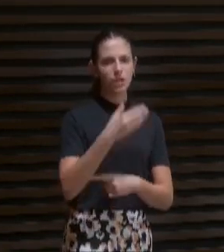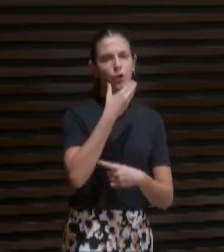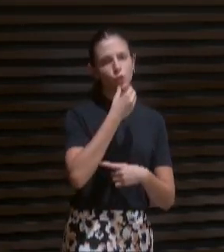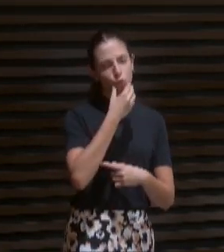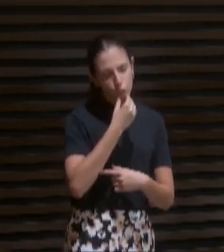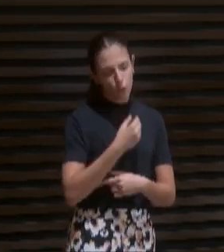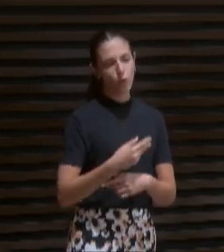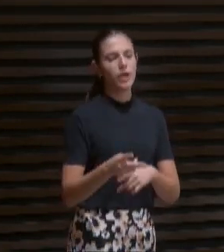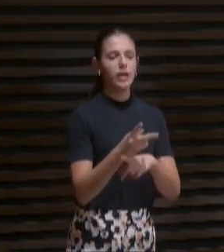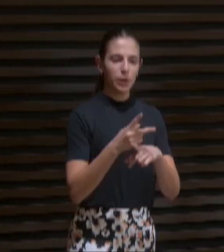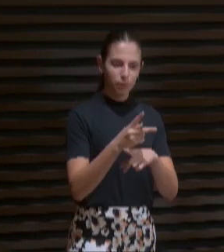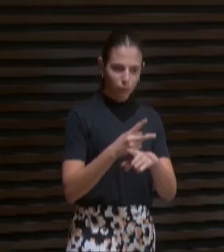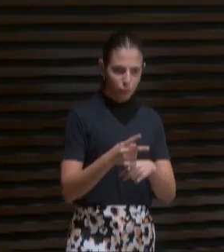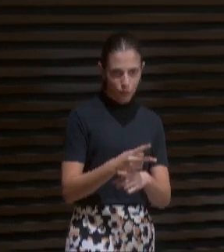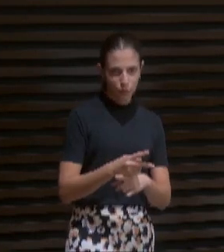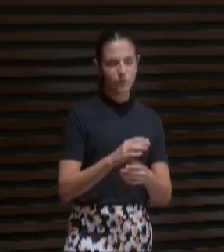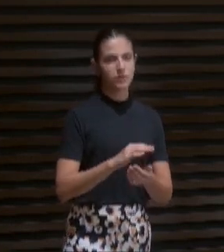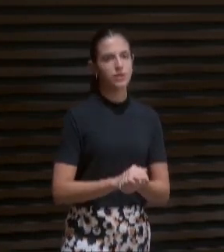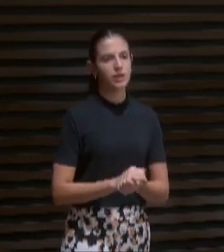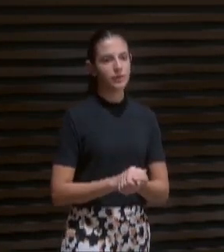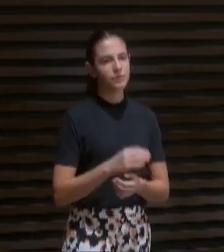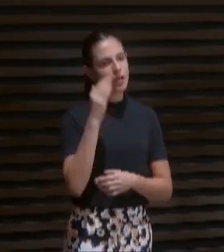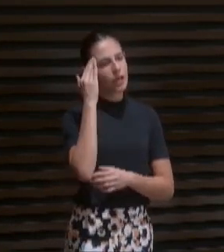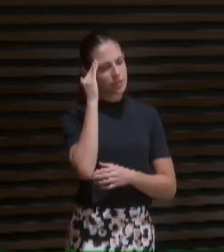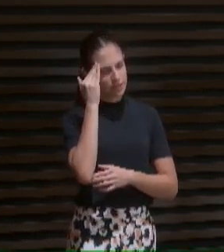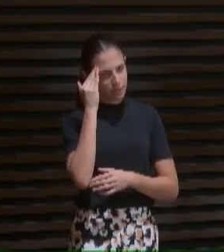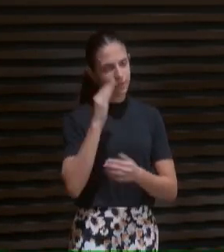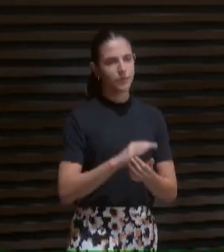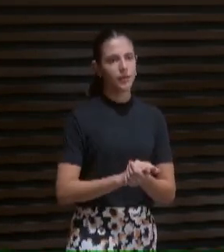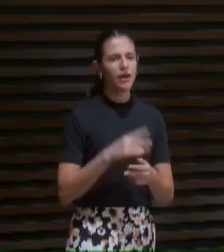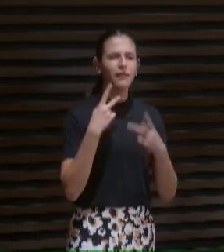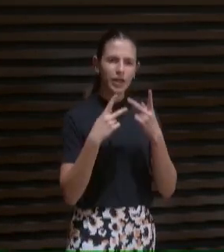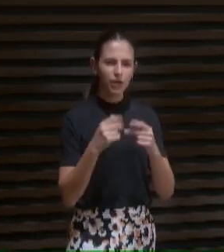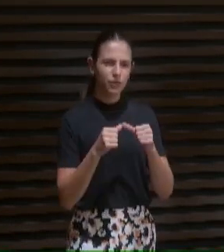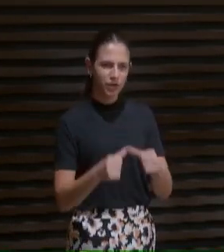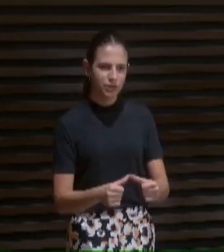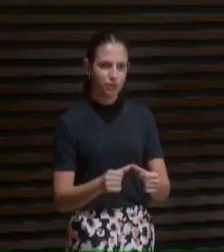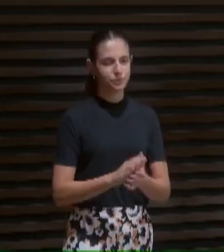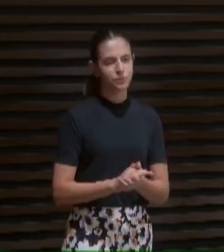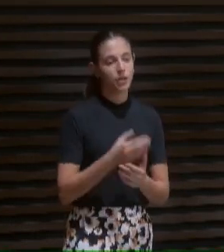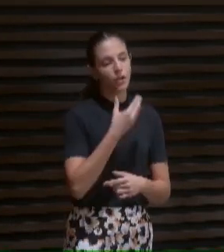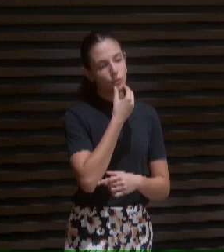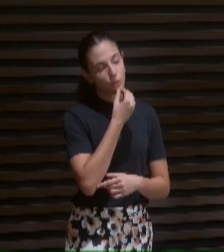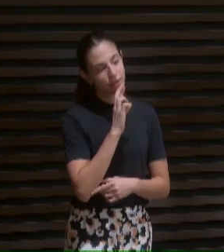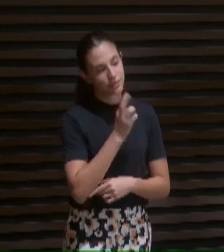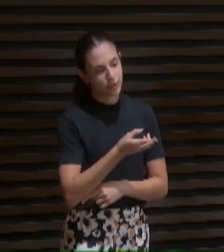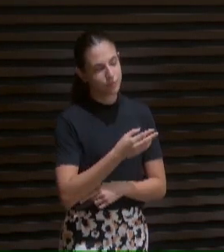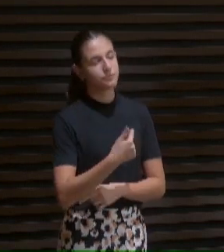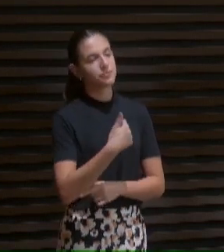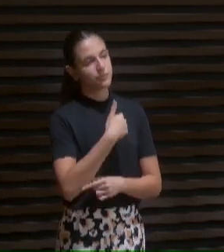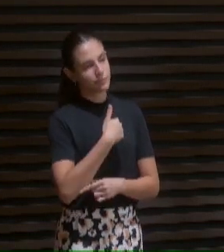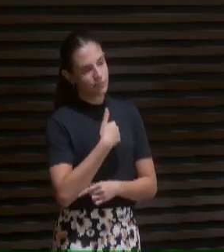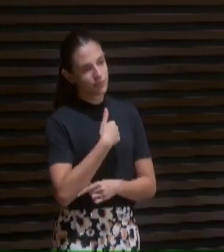dando essa opinião quando tanta gente fica dizendo, ele disse: olha, eu quero dizer que